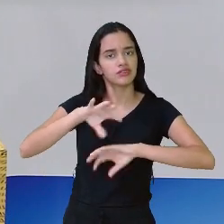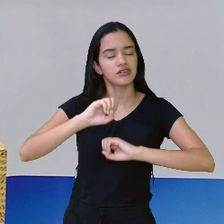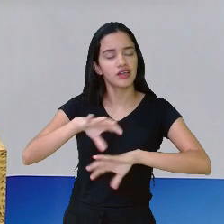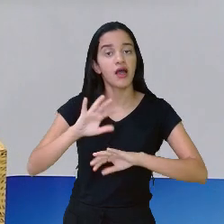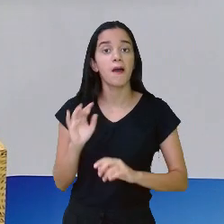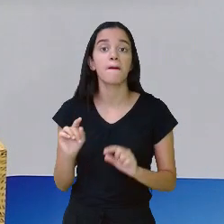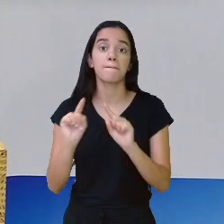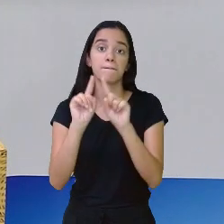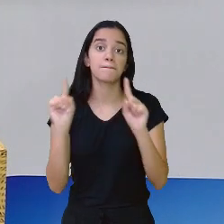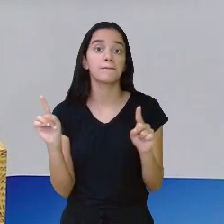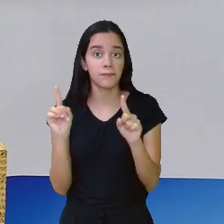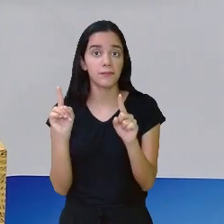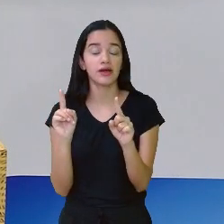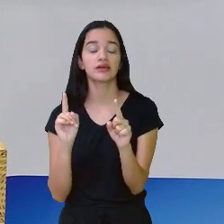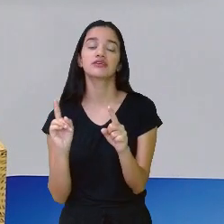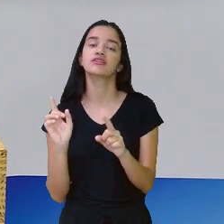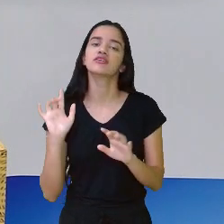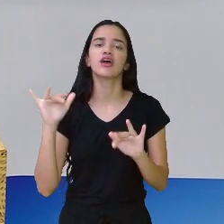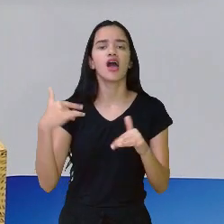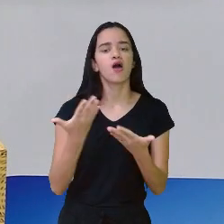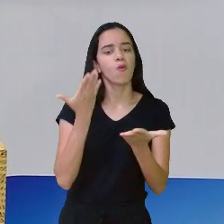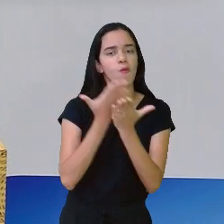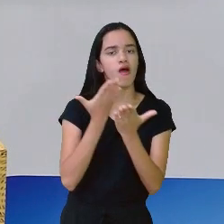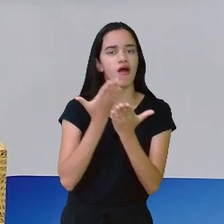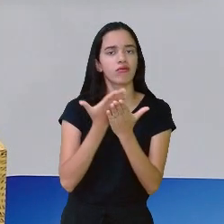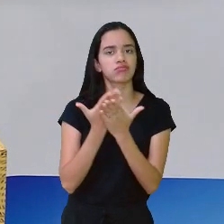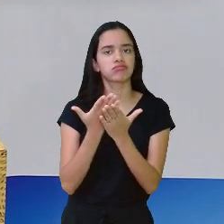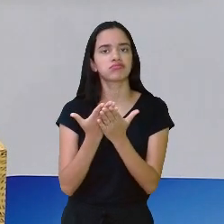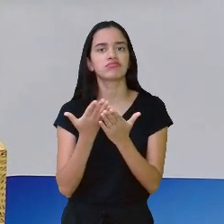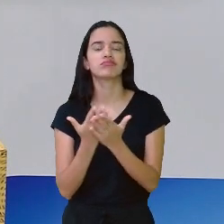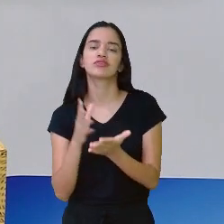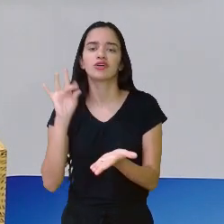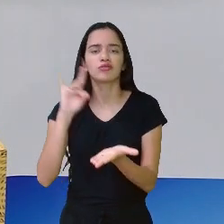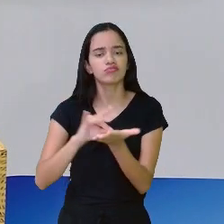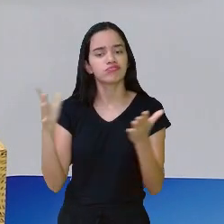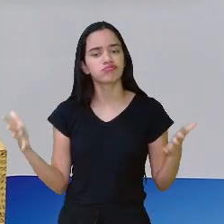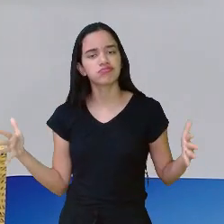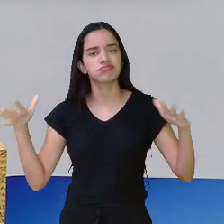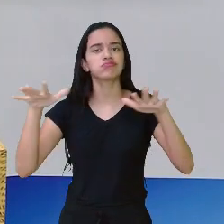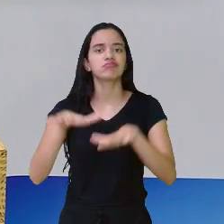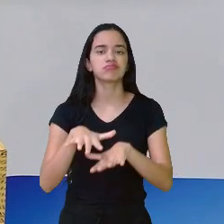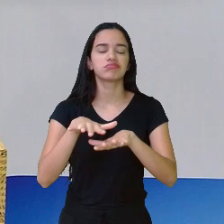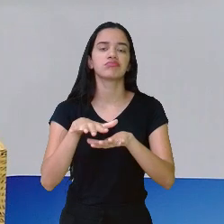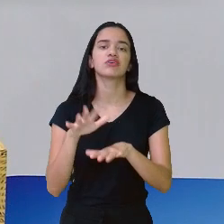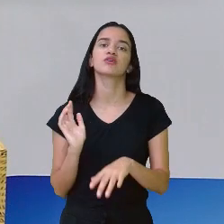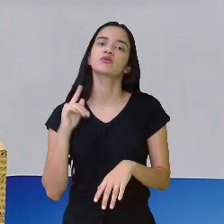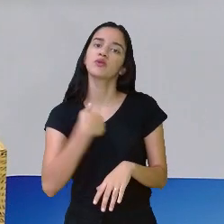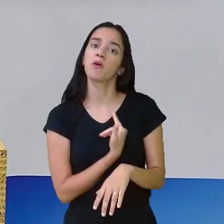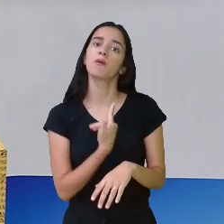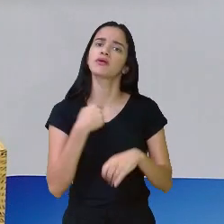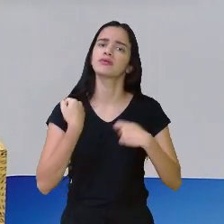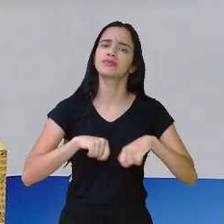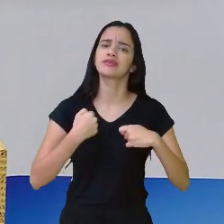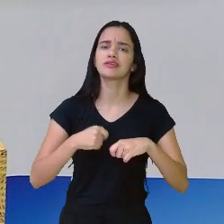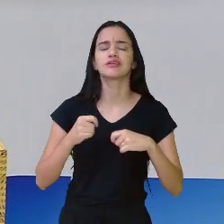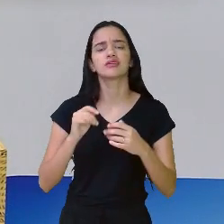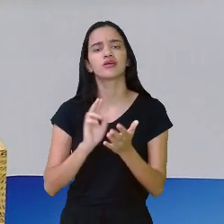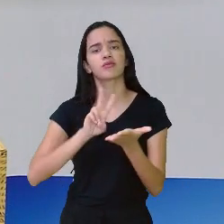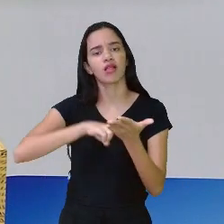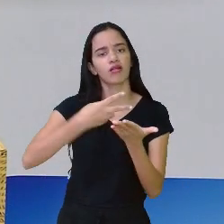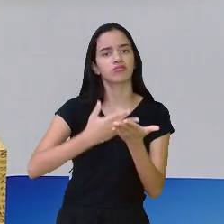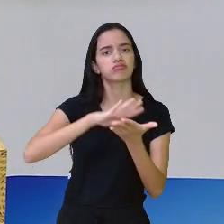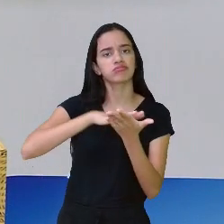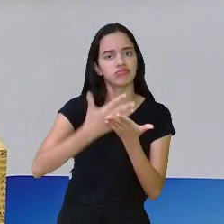número cada vez maior, ser uma aula realmente de fato inclusiva, nós precisamos ter os intérpretes